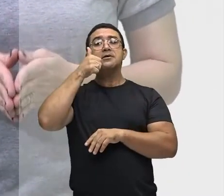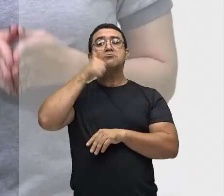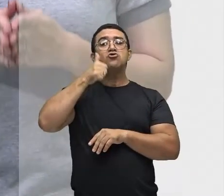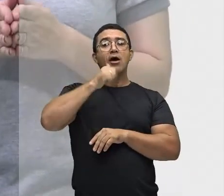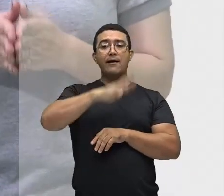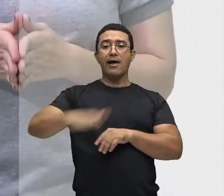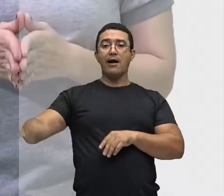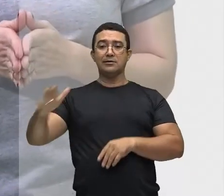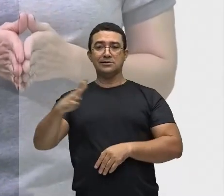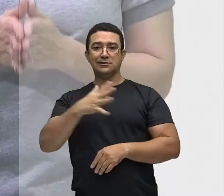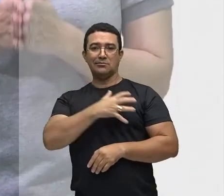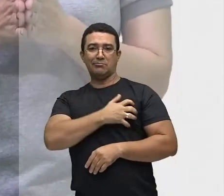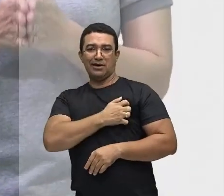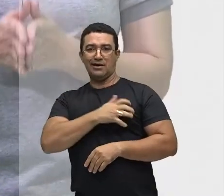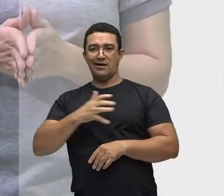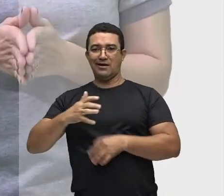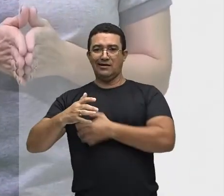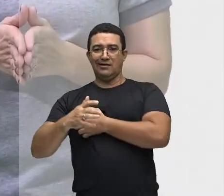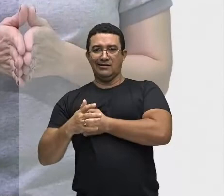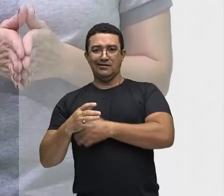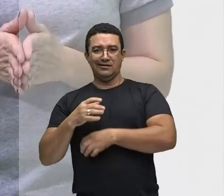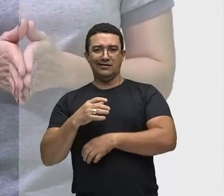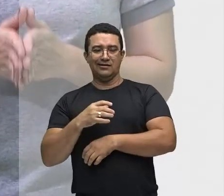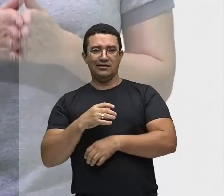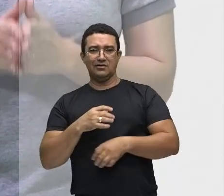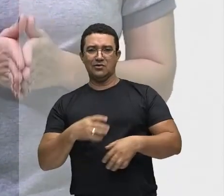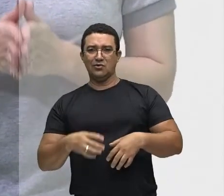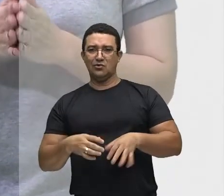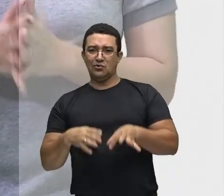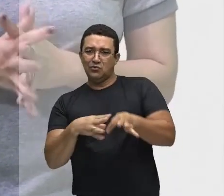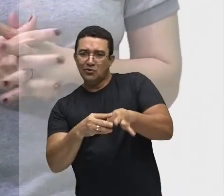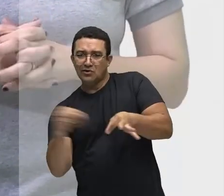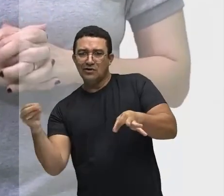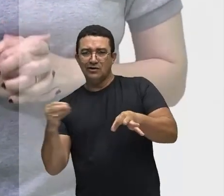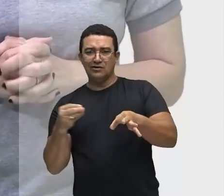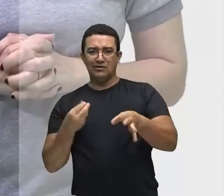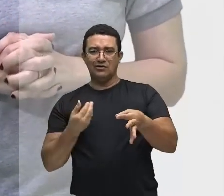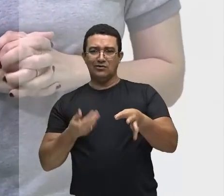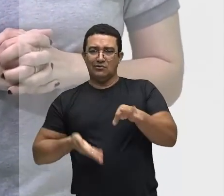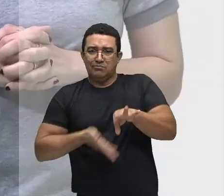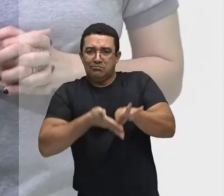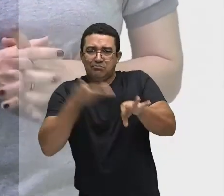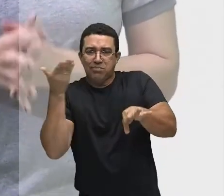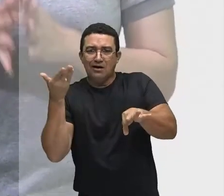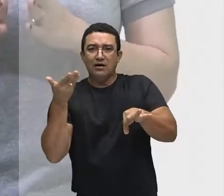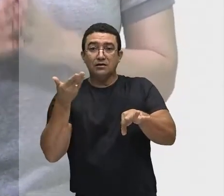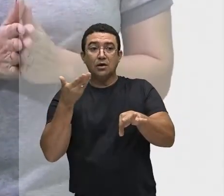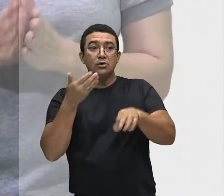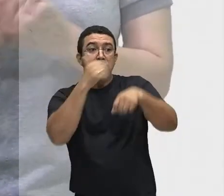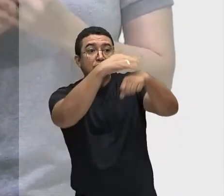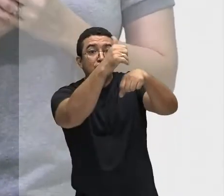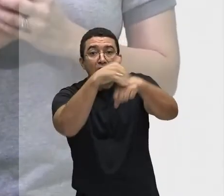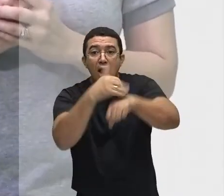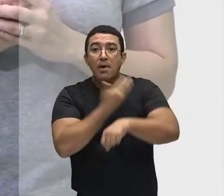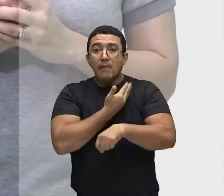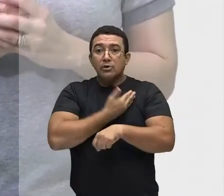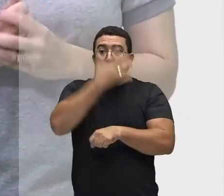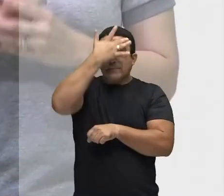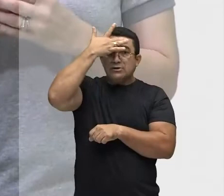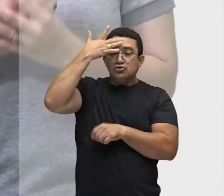você sente vergonha, que você sente medo, converse com alguém de sua confiança. Não fique